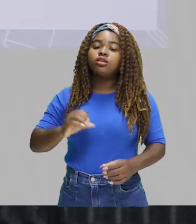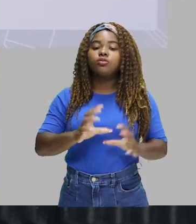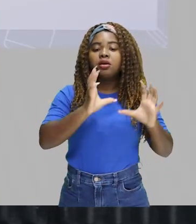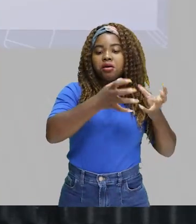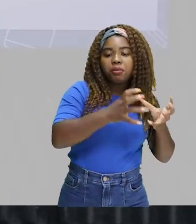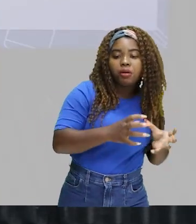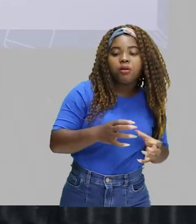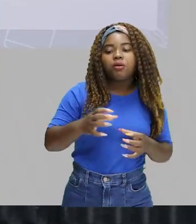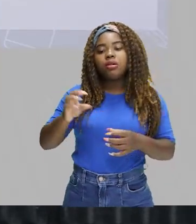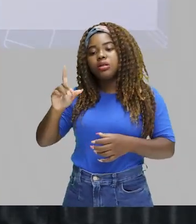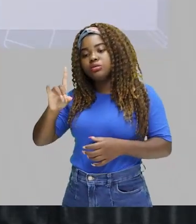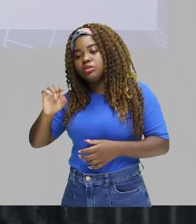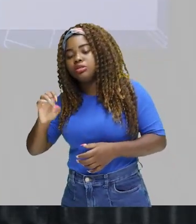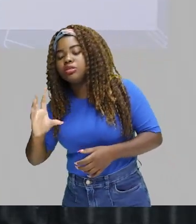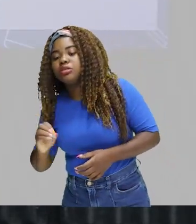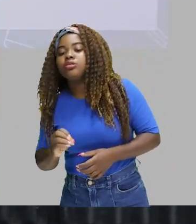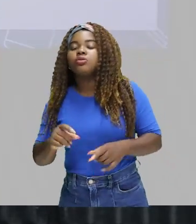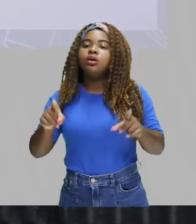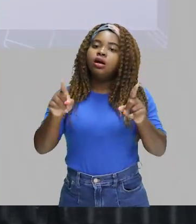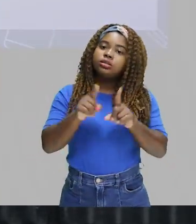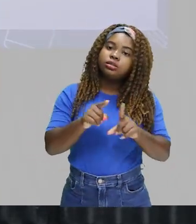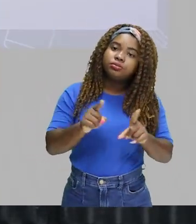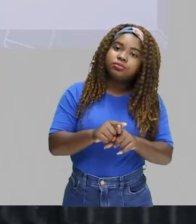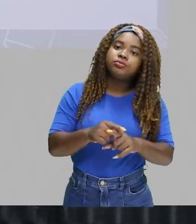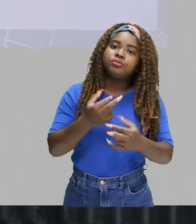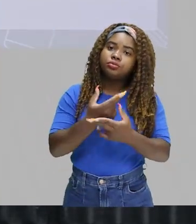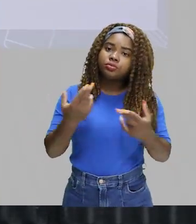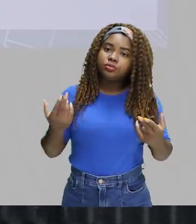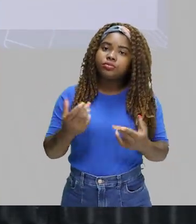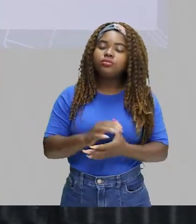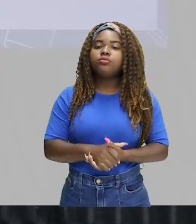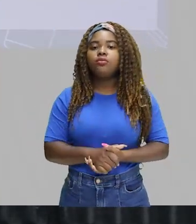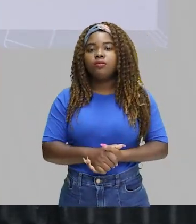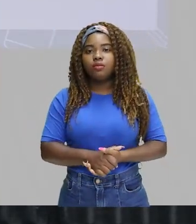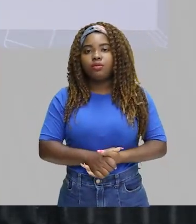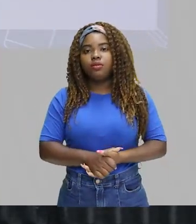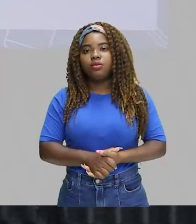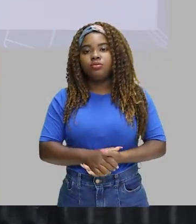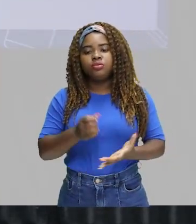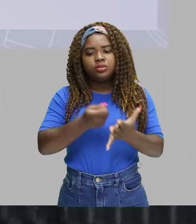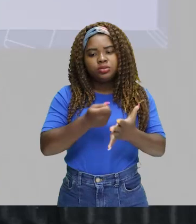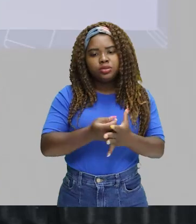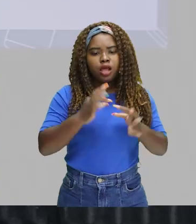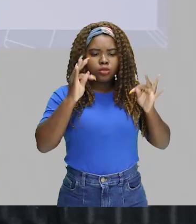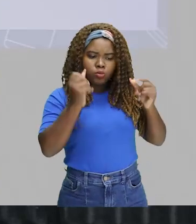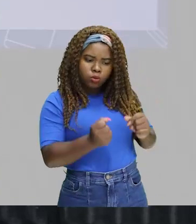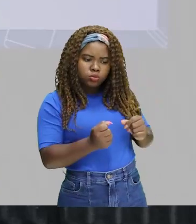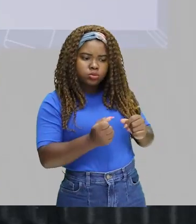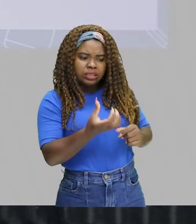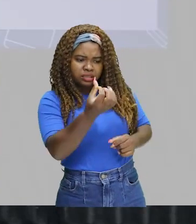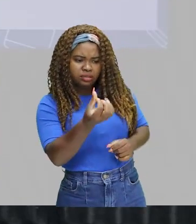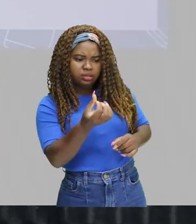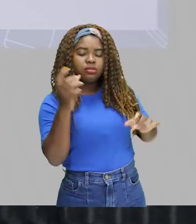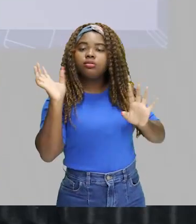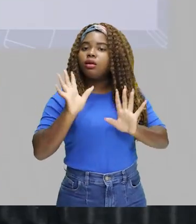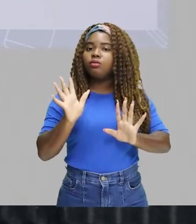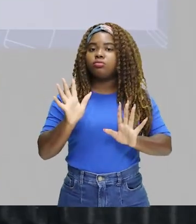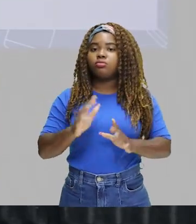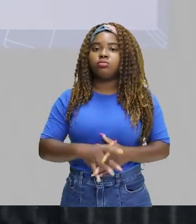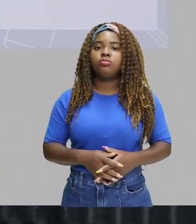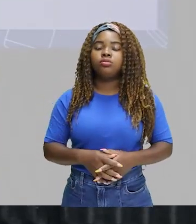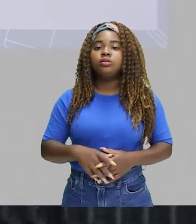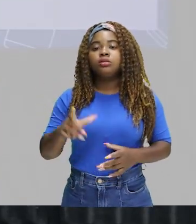arremesso dentro daquela área do funil. Não sendo obrigatório ele realizar todos os arremessos. E ele tem